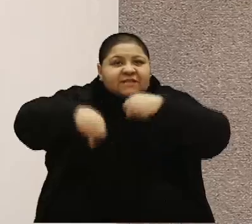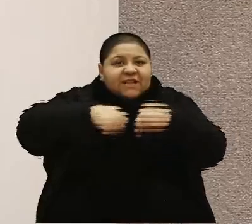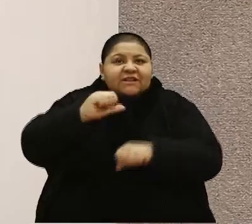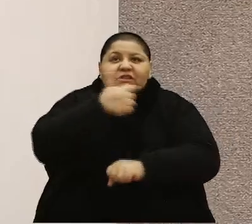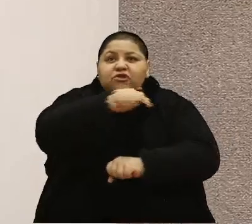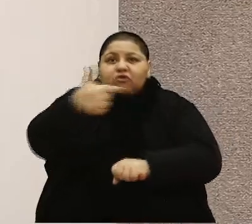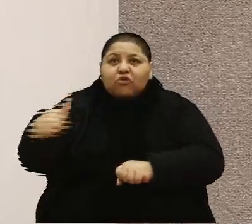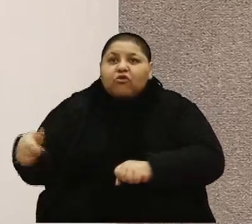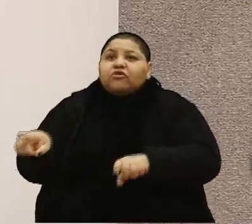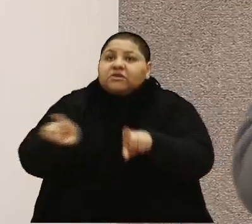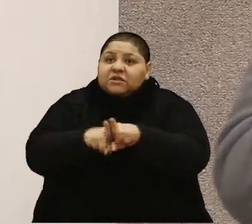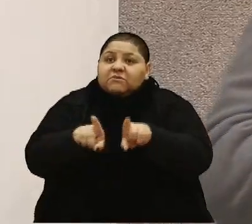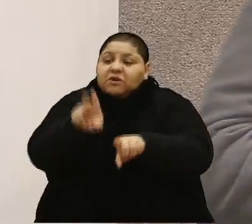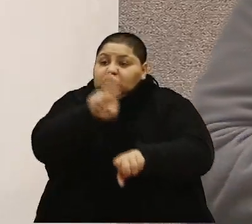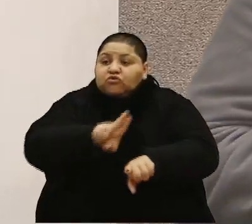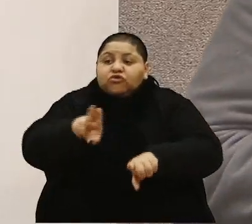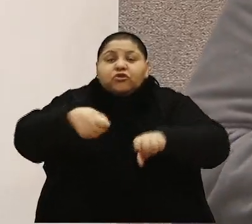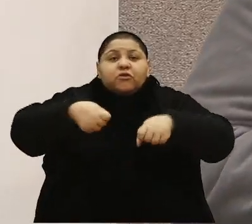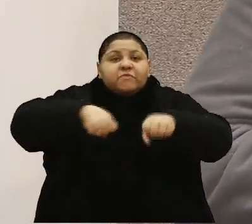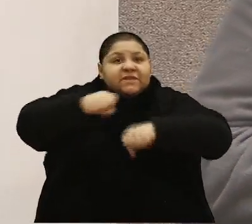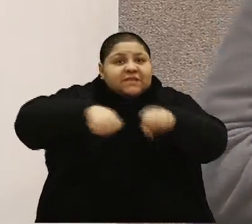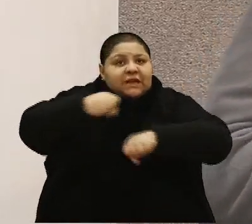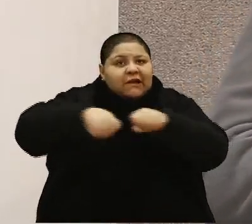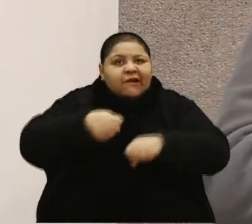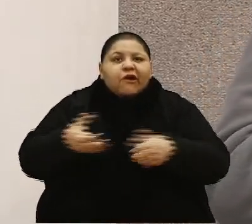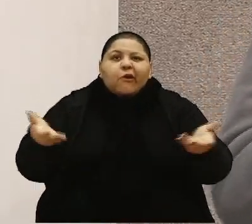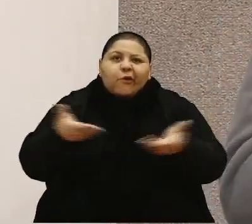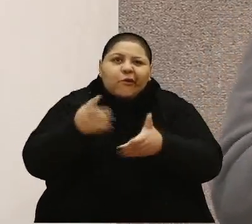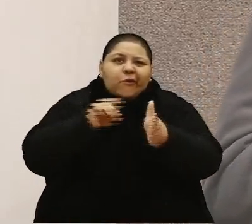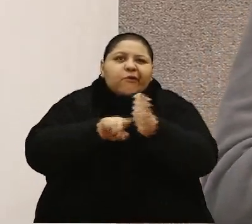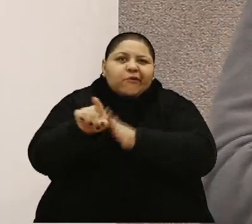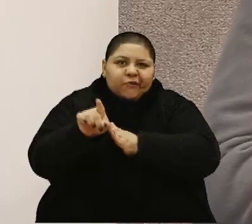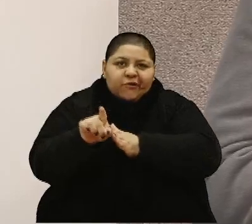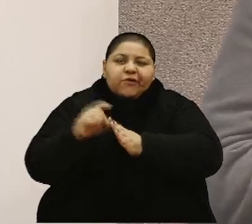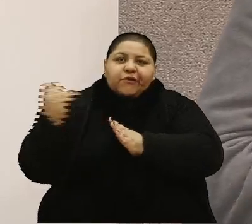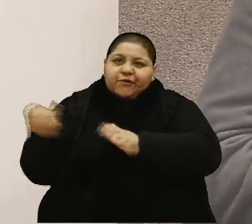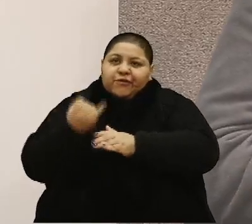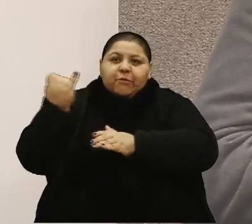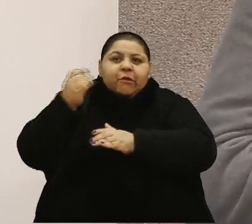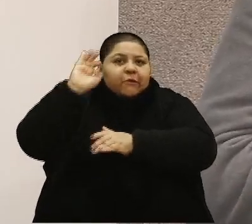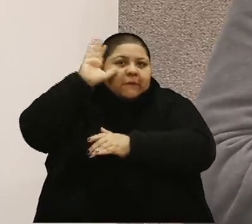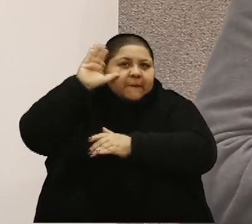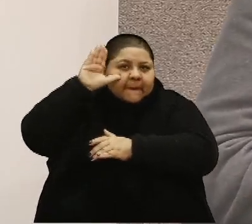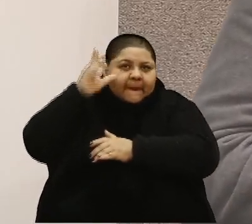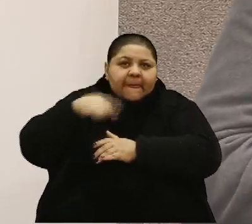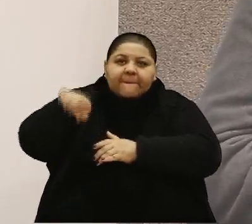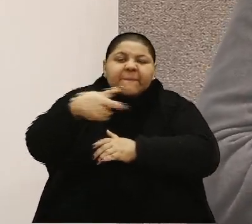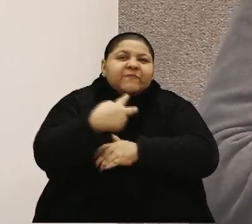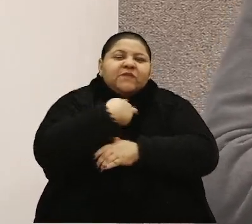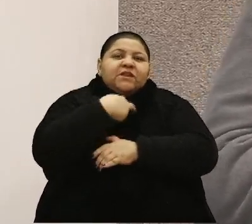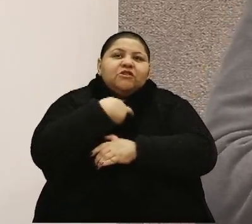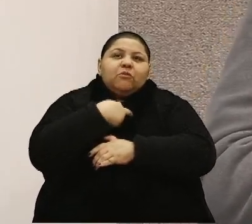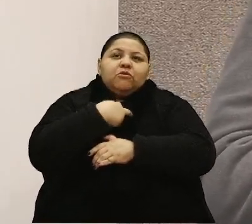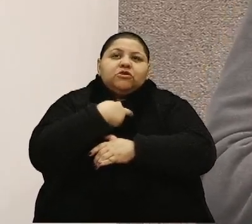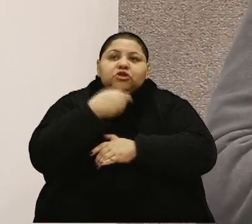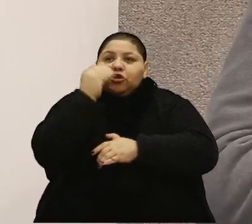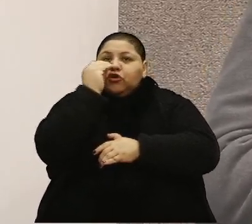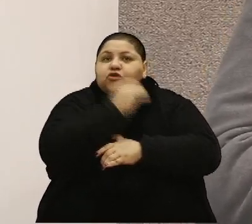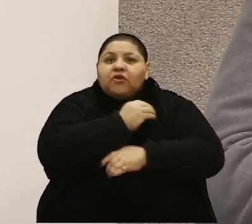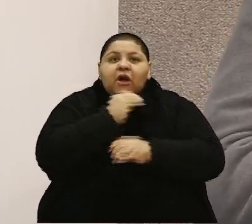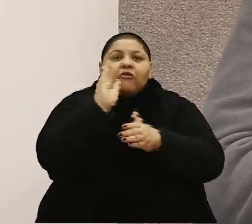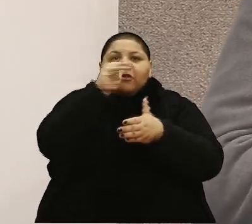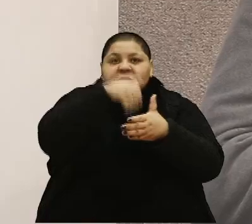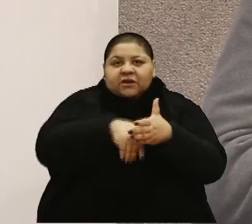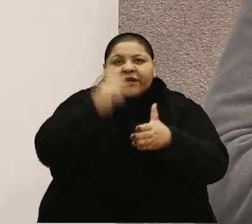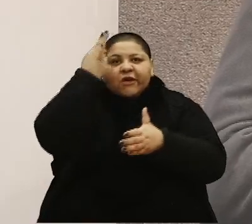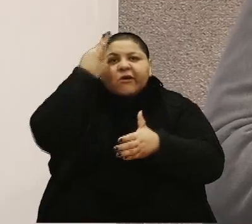são adeptos desse transporte. Então, fica aqui o questionamento, a importância de nós observarmos isso e a gente não pode banalizar o que está sendo votado, né?